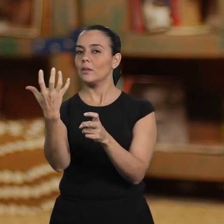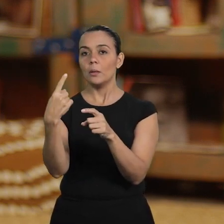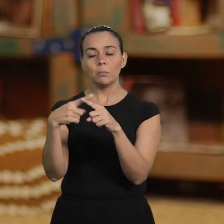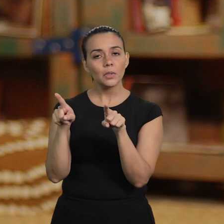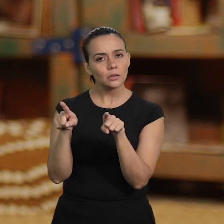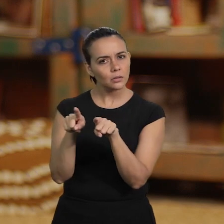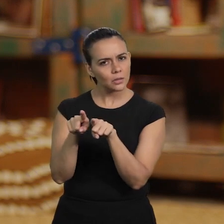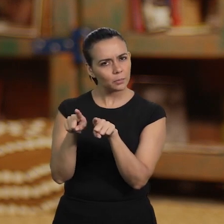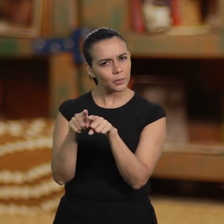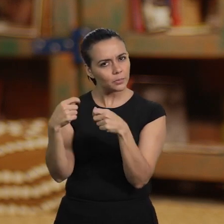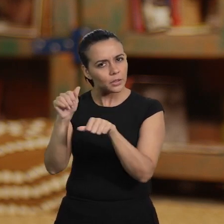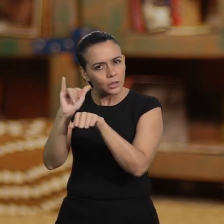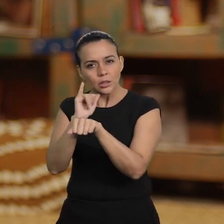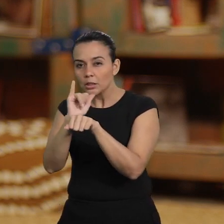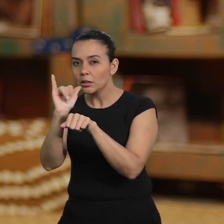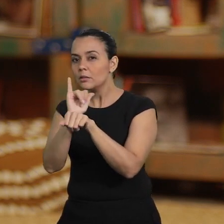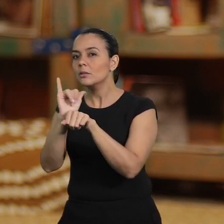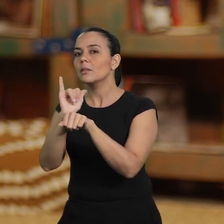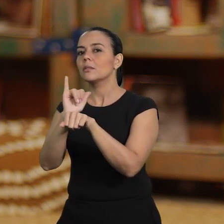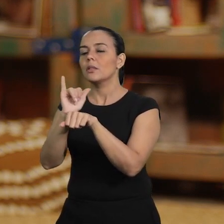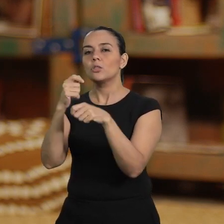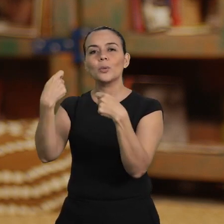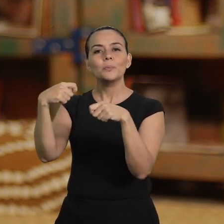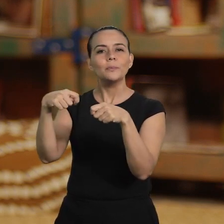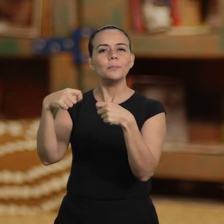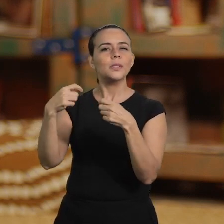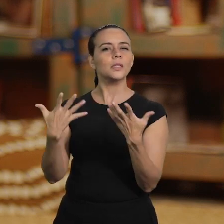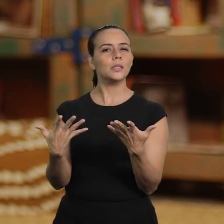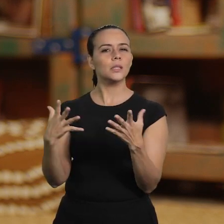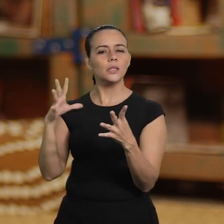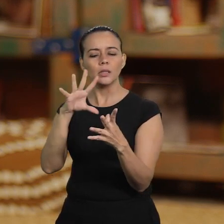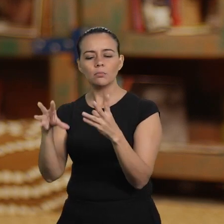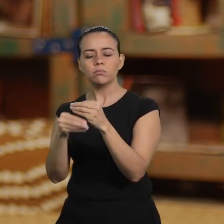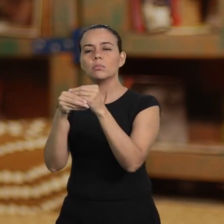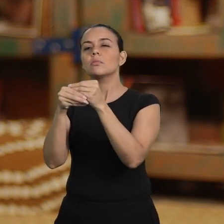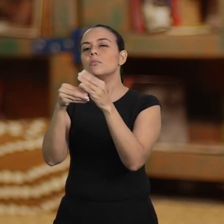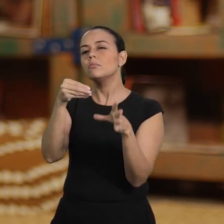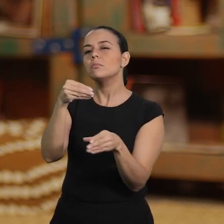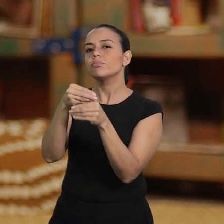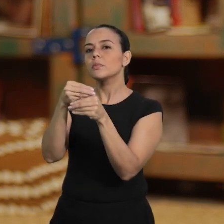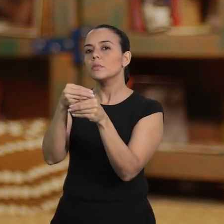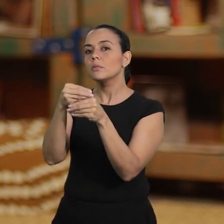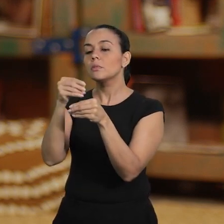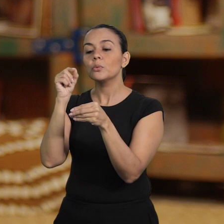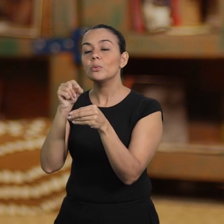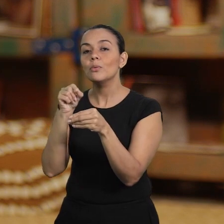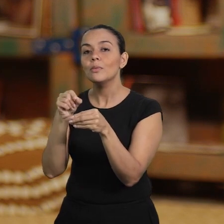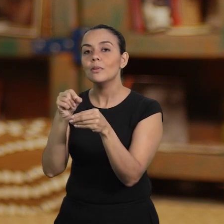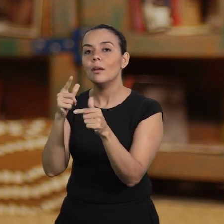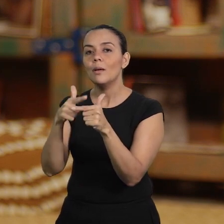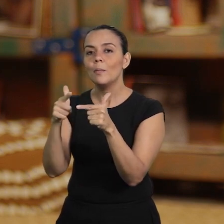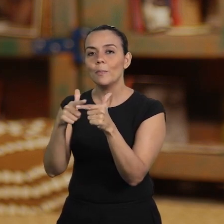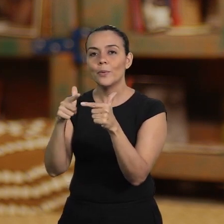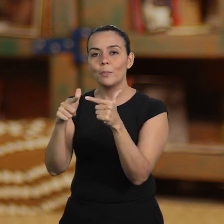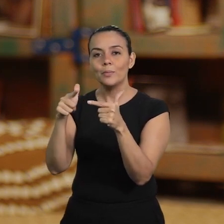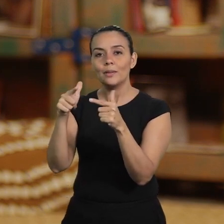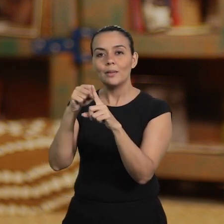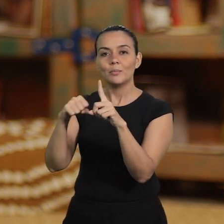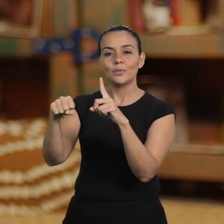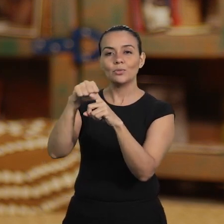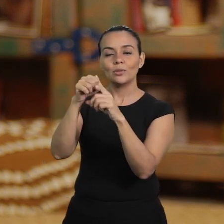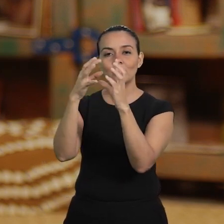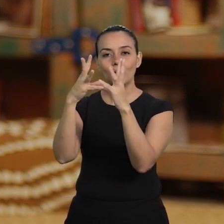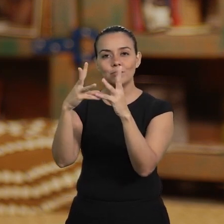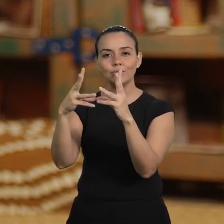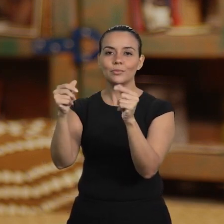tem, mas ele é muito estratégico. Então, ele implementa organizações para resolver os problemas sociais. Eu acho que a